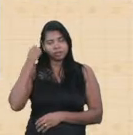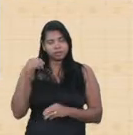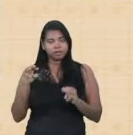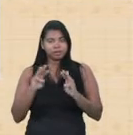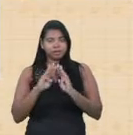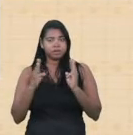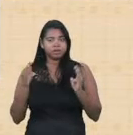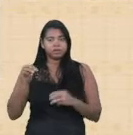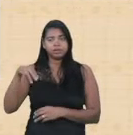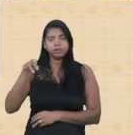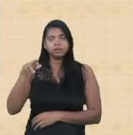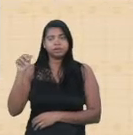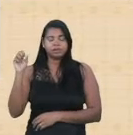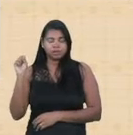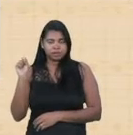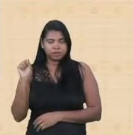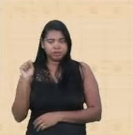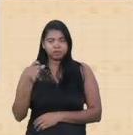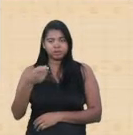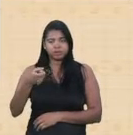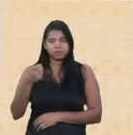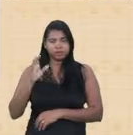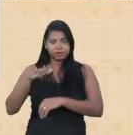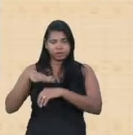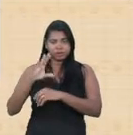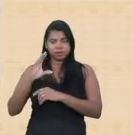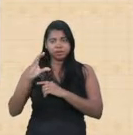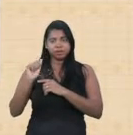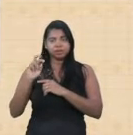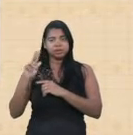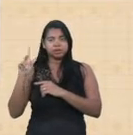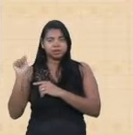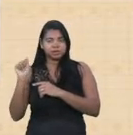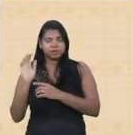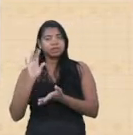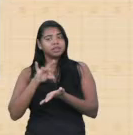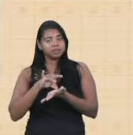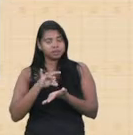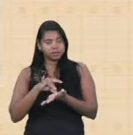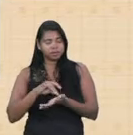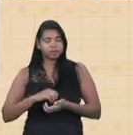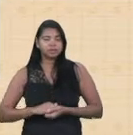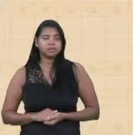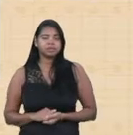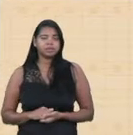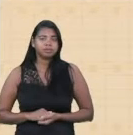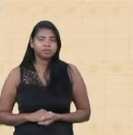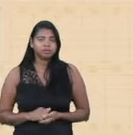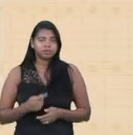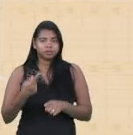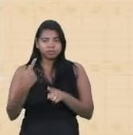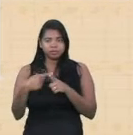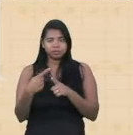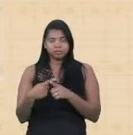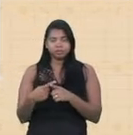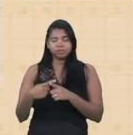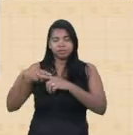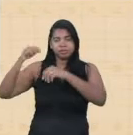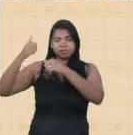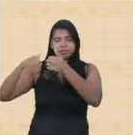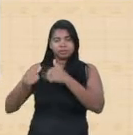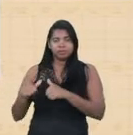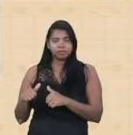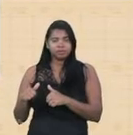as partículas X têm maior carga. Será que isso é verdade, Mequetrefe? Claro que não, porque observe que na